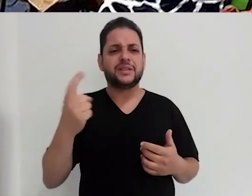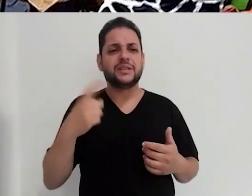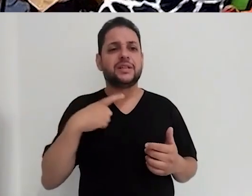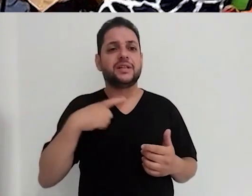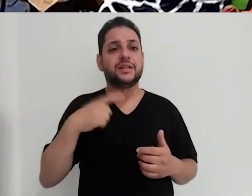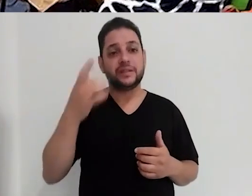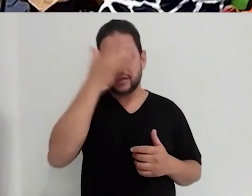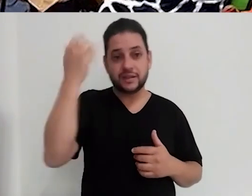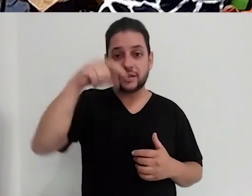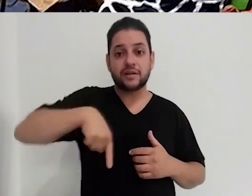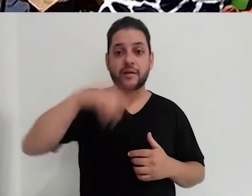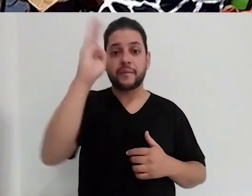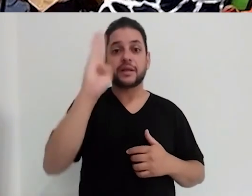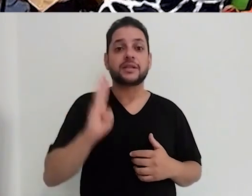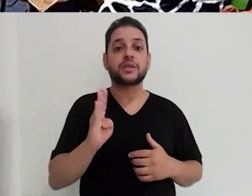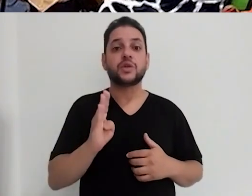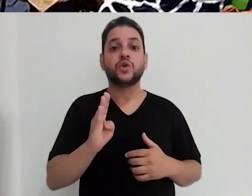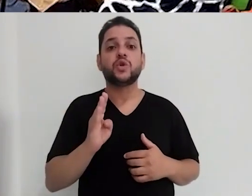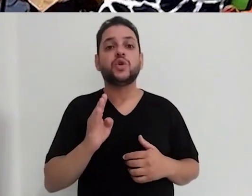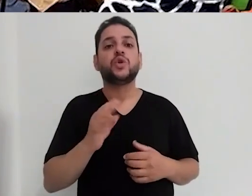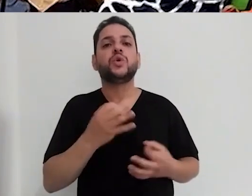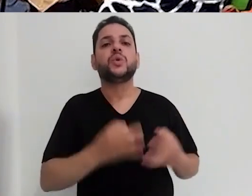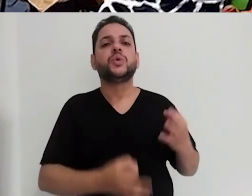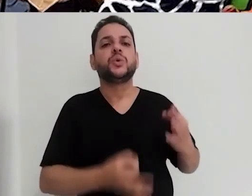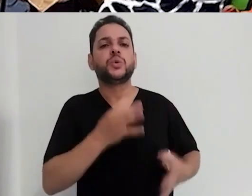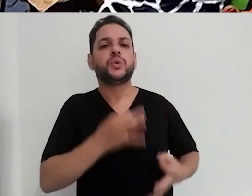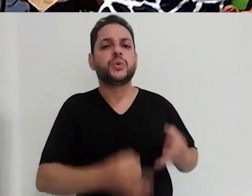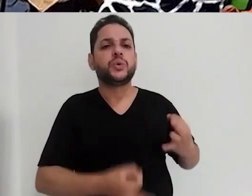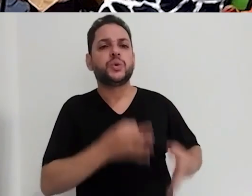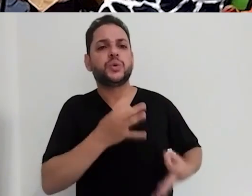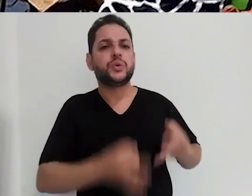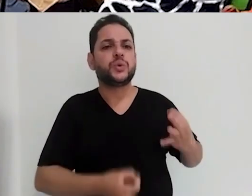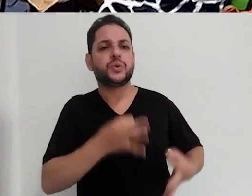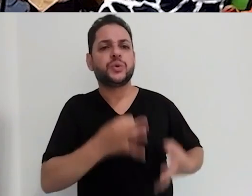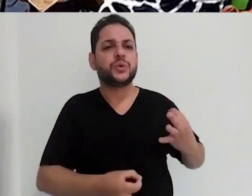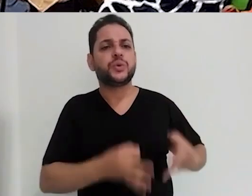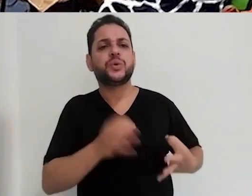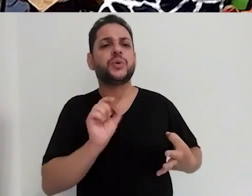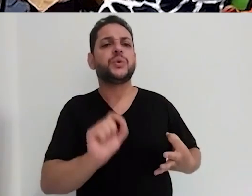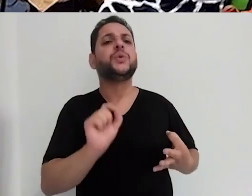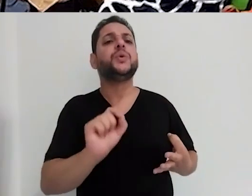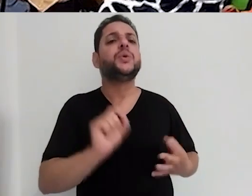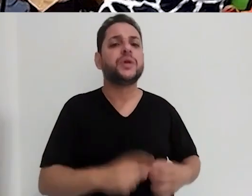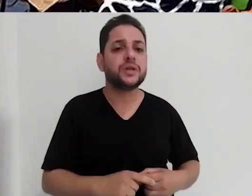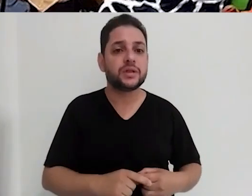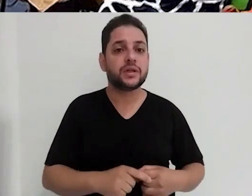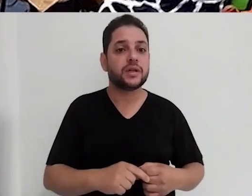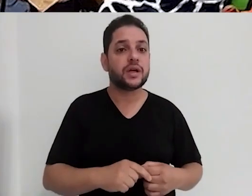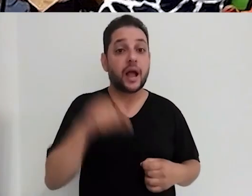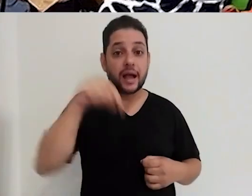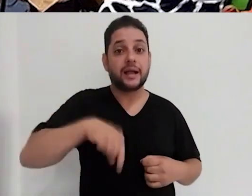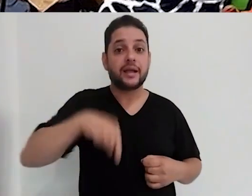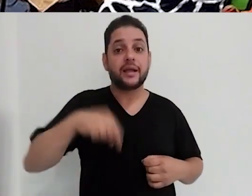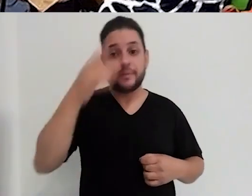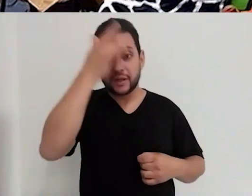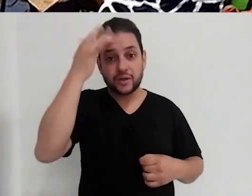no Brasil o que é justiça, pelo menos aqui no Brasil, o que é justiça, para as pessoas, justiça é prisão.